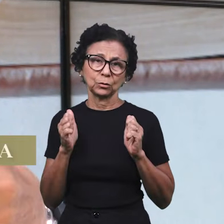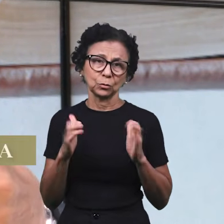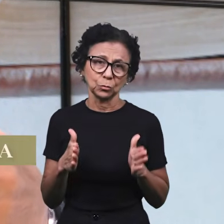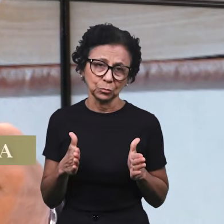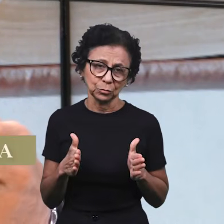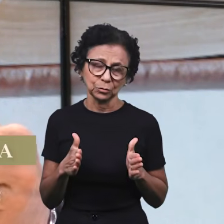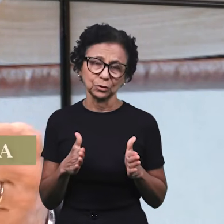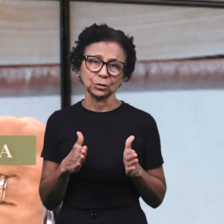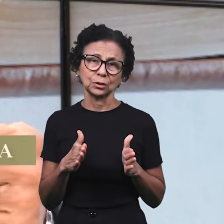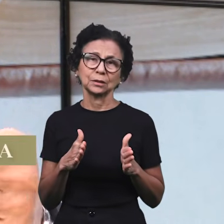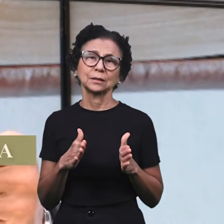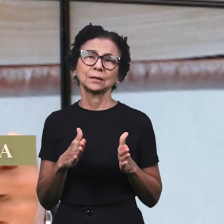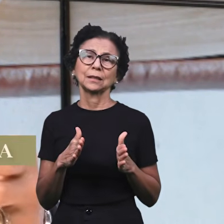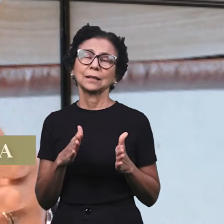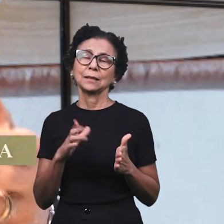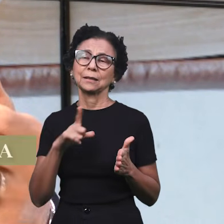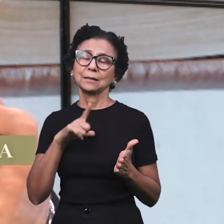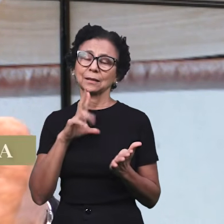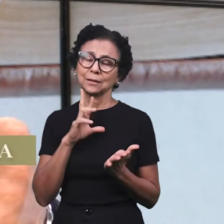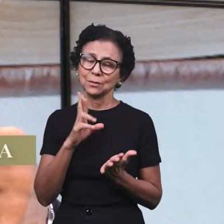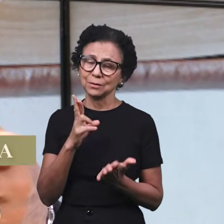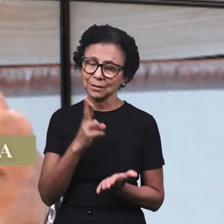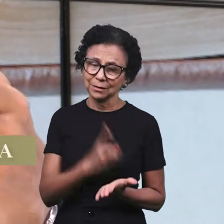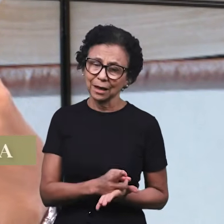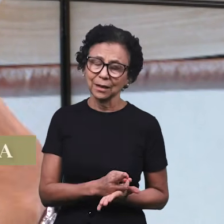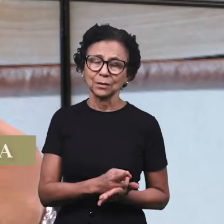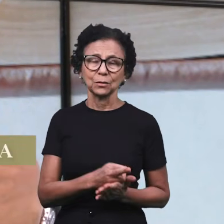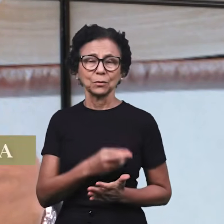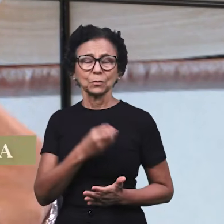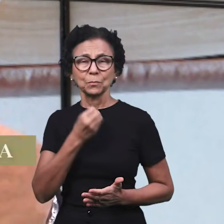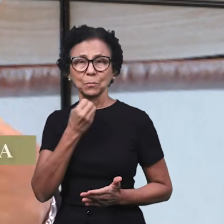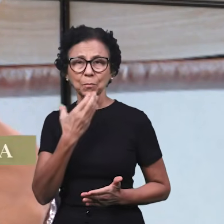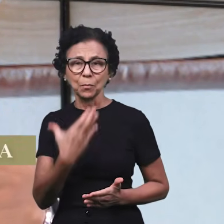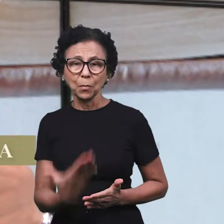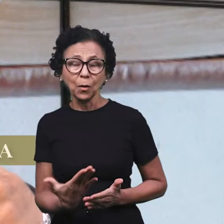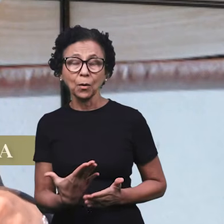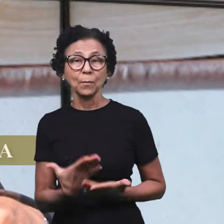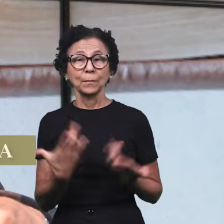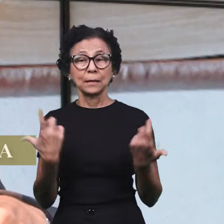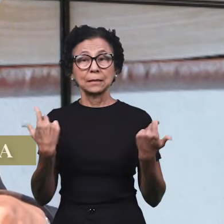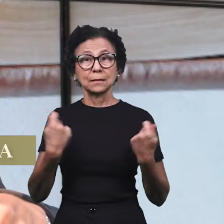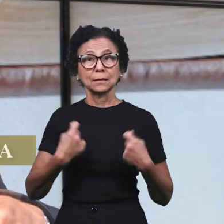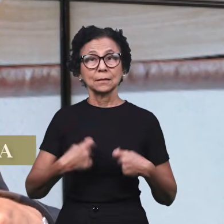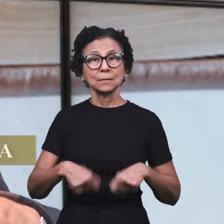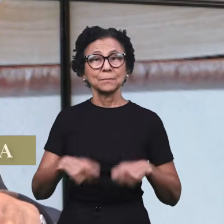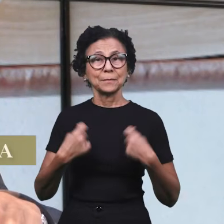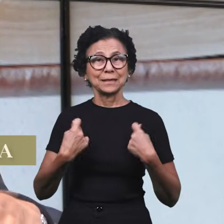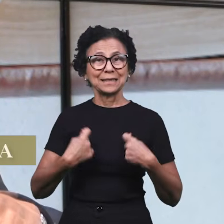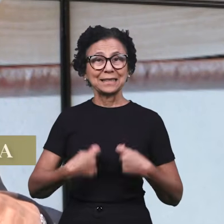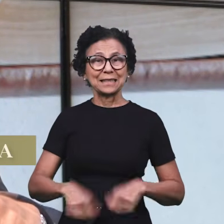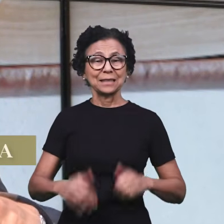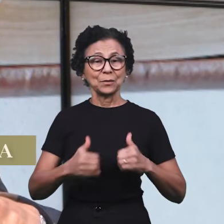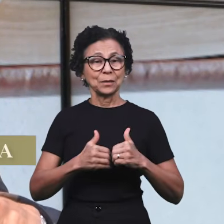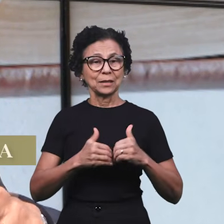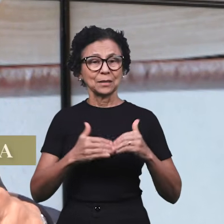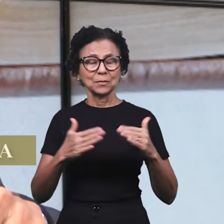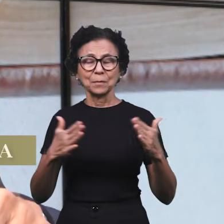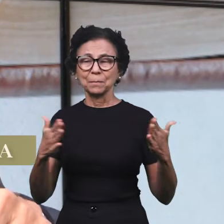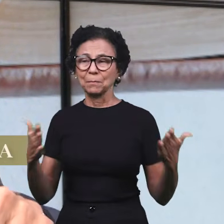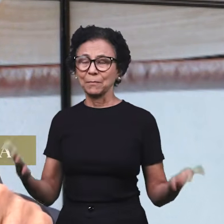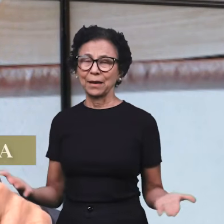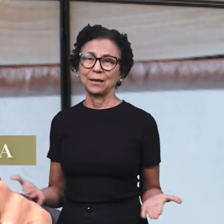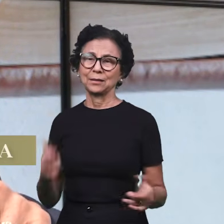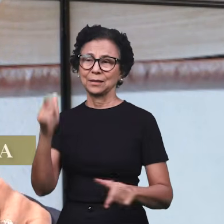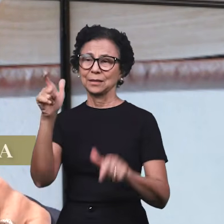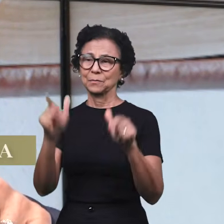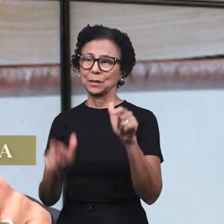o cuidado de sempre estar aberta a receber aqueles que têm necessidade. Ver a necessidade da